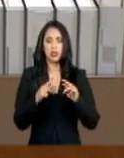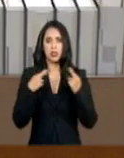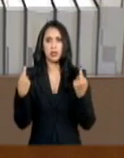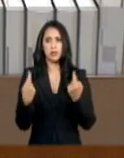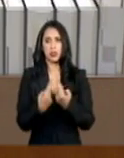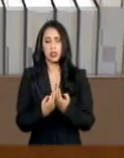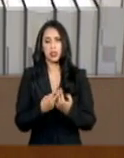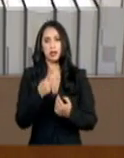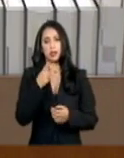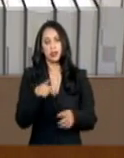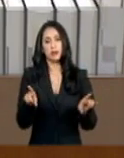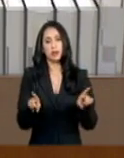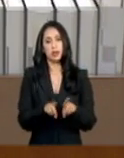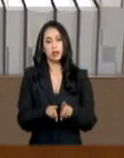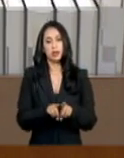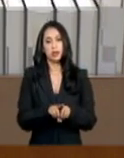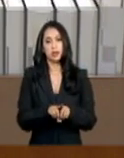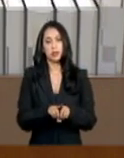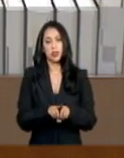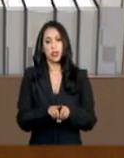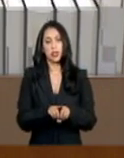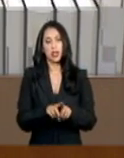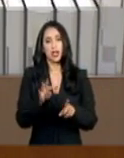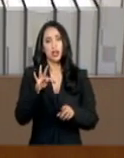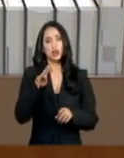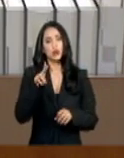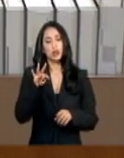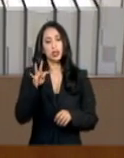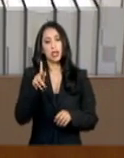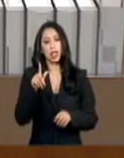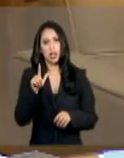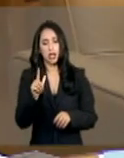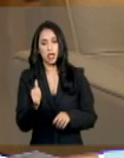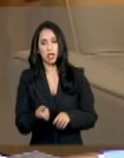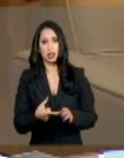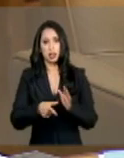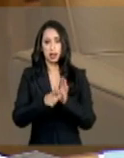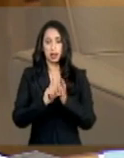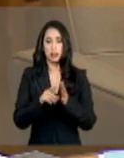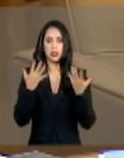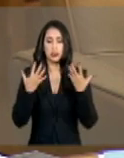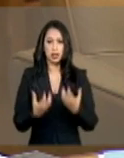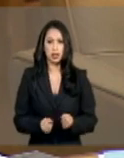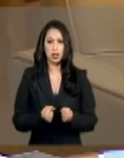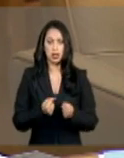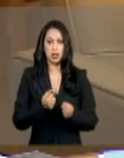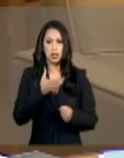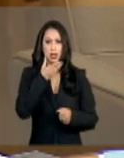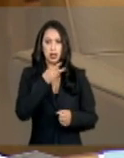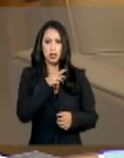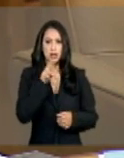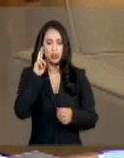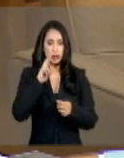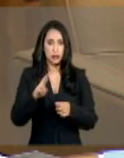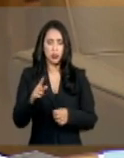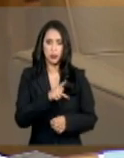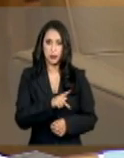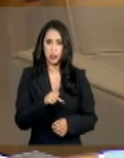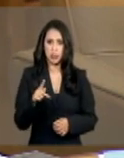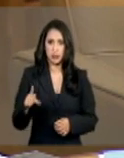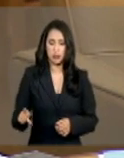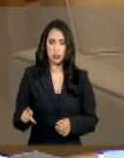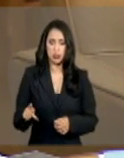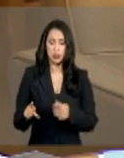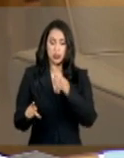assim a tutela provisória anteriormente concedida além da programação para ficar explícito